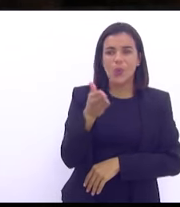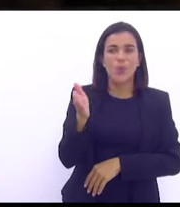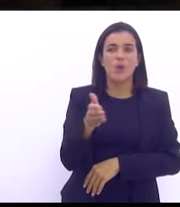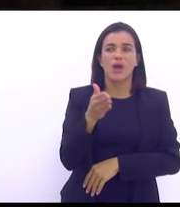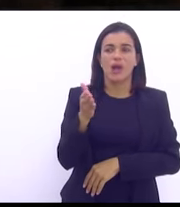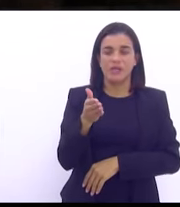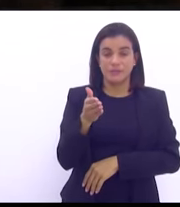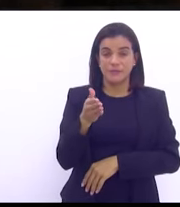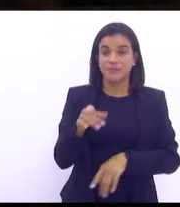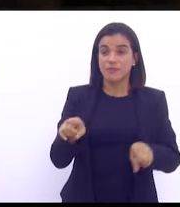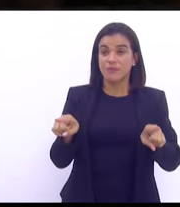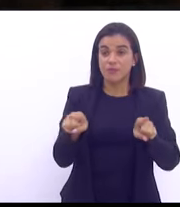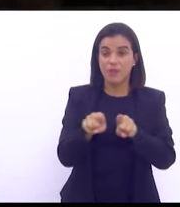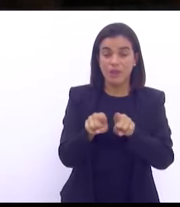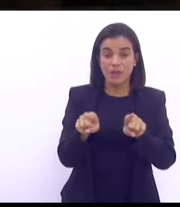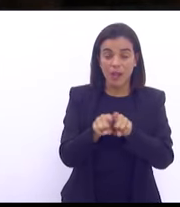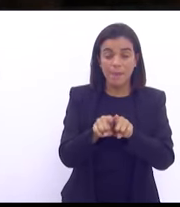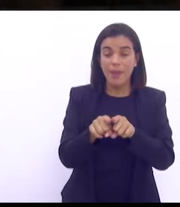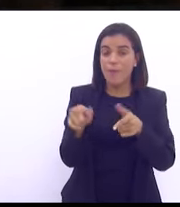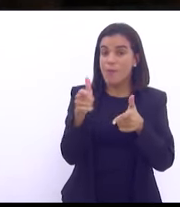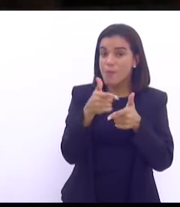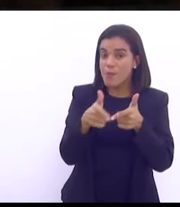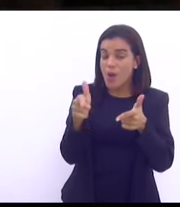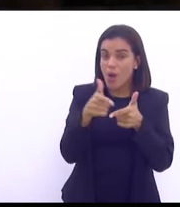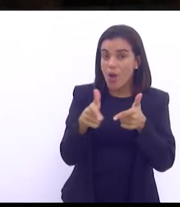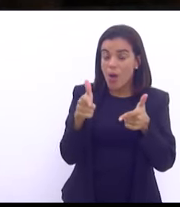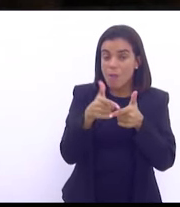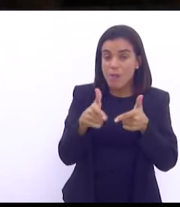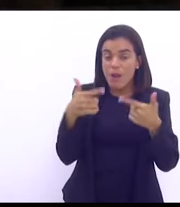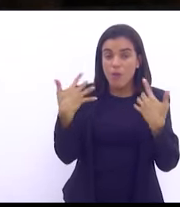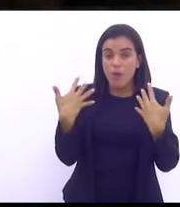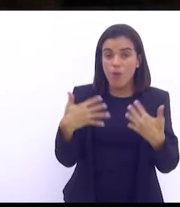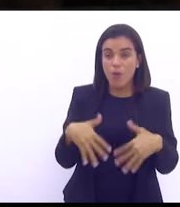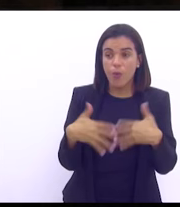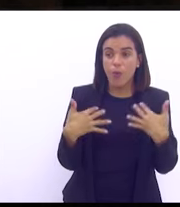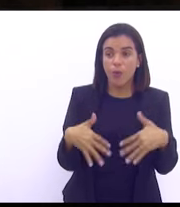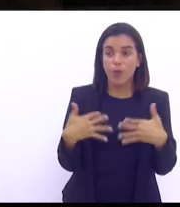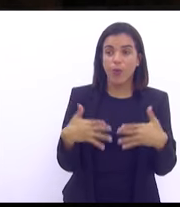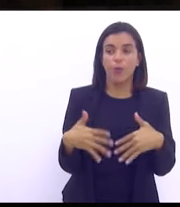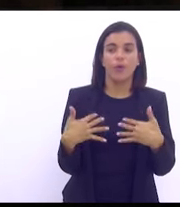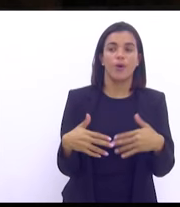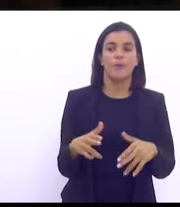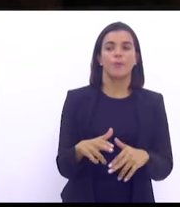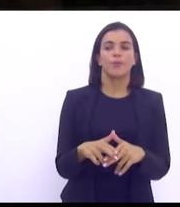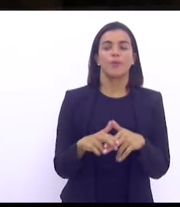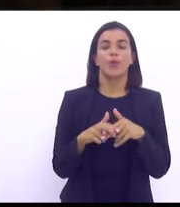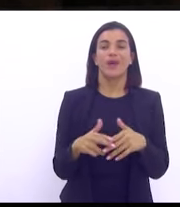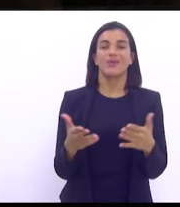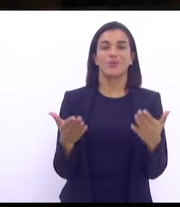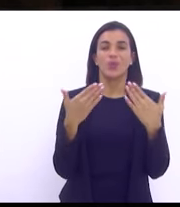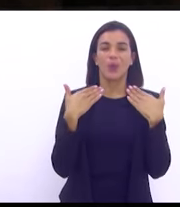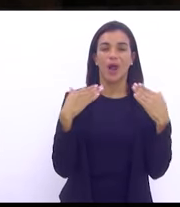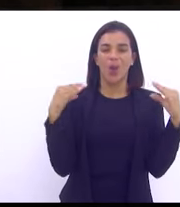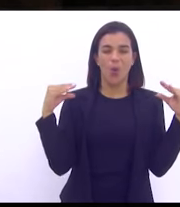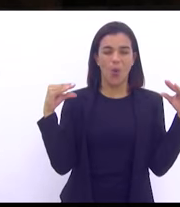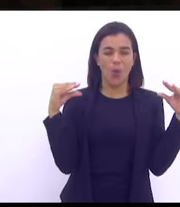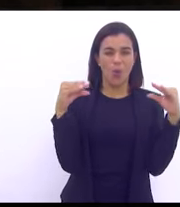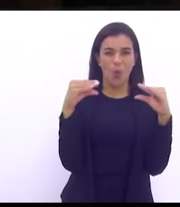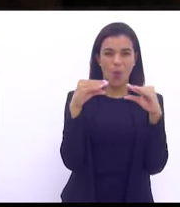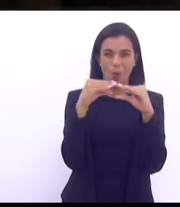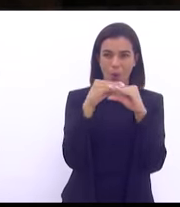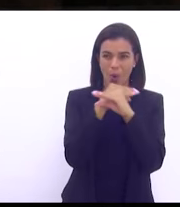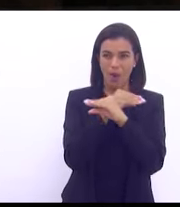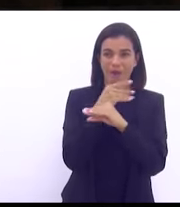também de um grande problema derivado de um calor, usar um